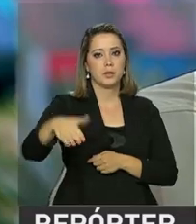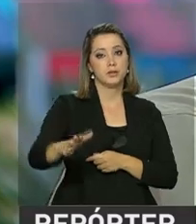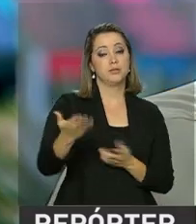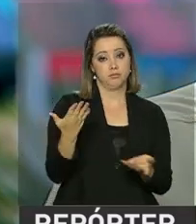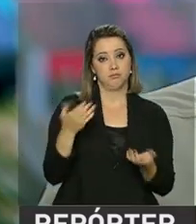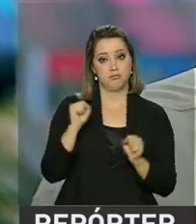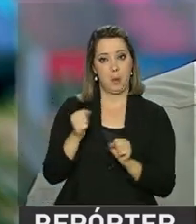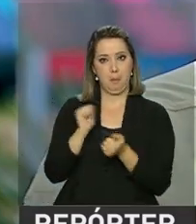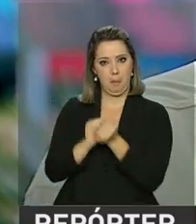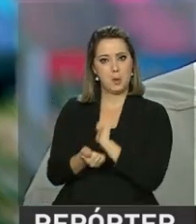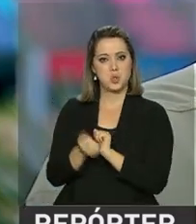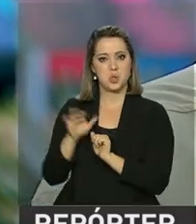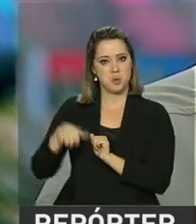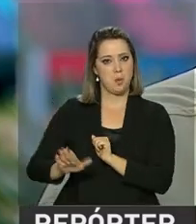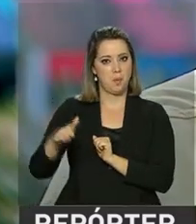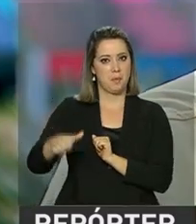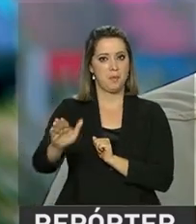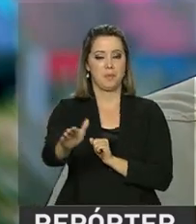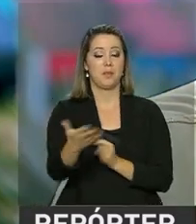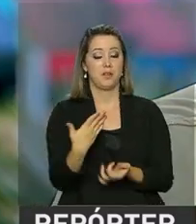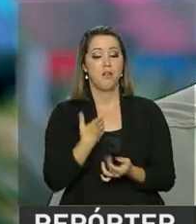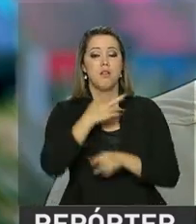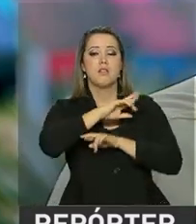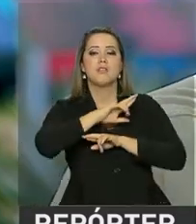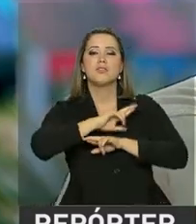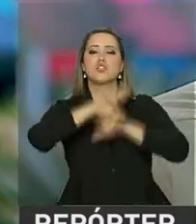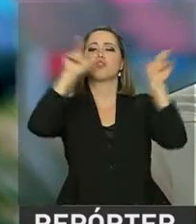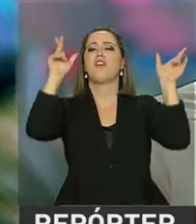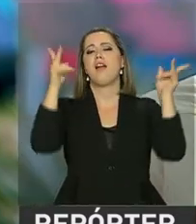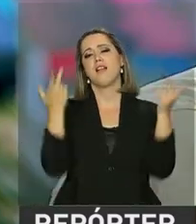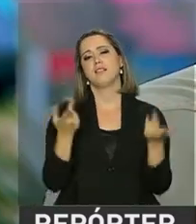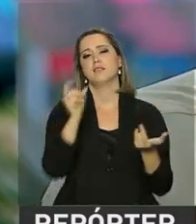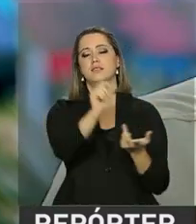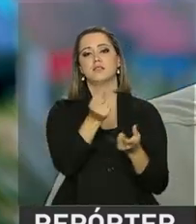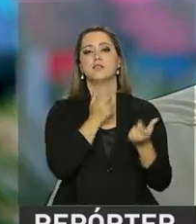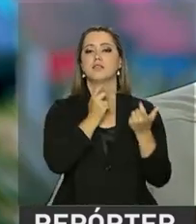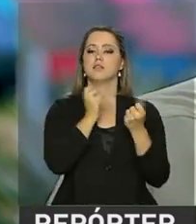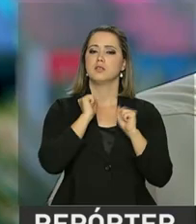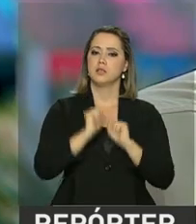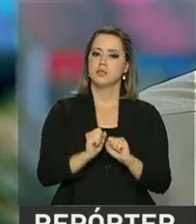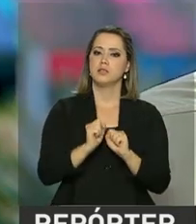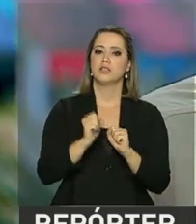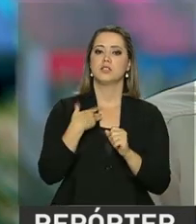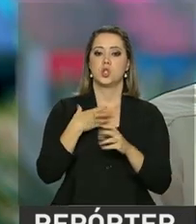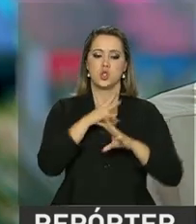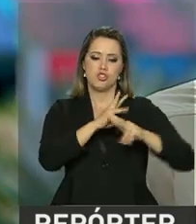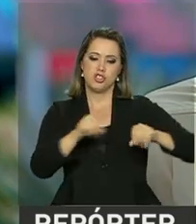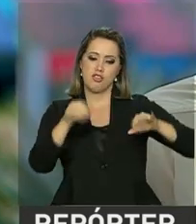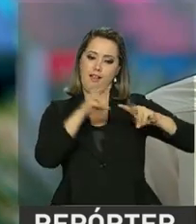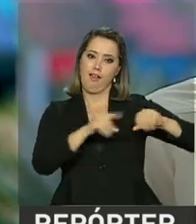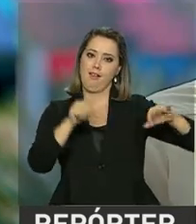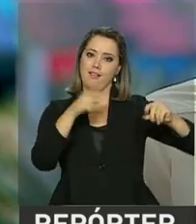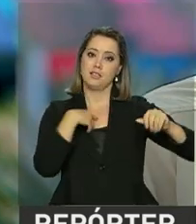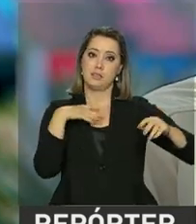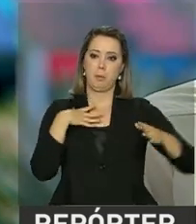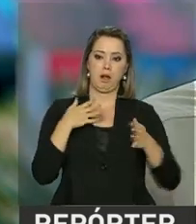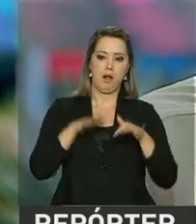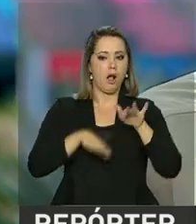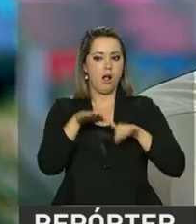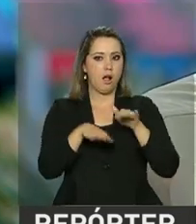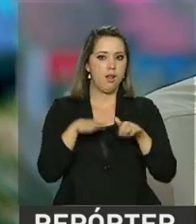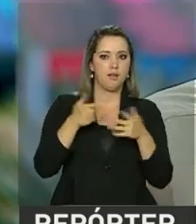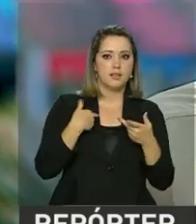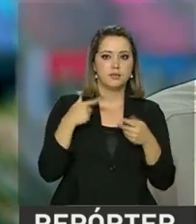aquáticos e uma imensa vastidão de de terras para as trilhas e